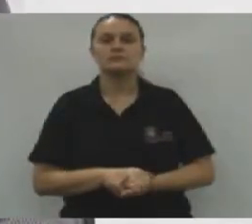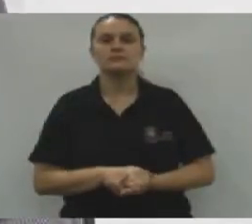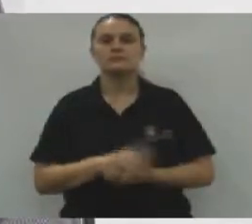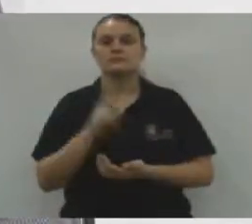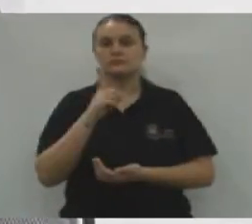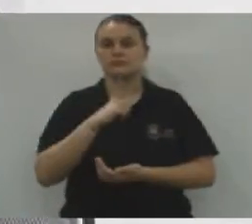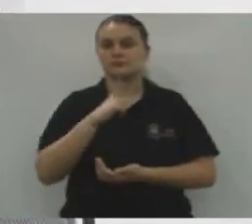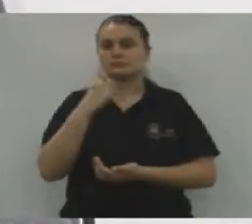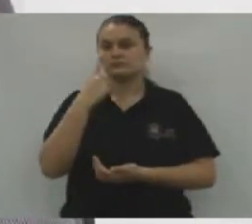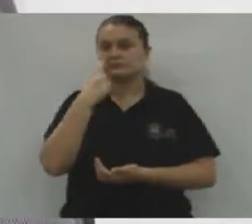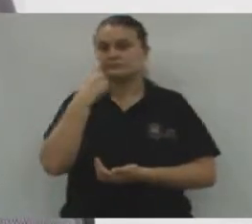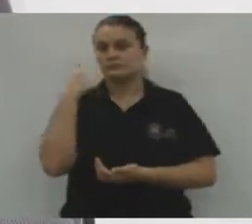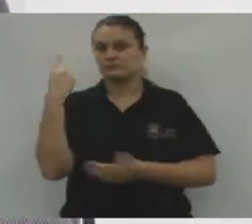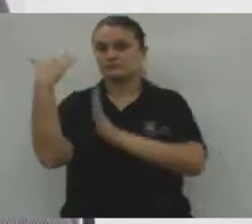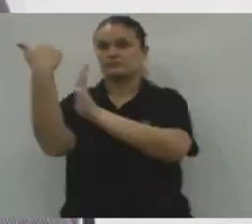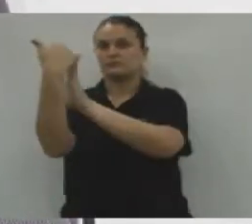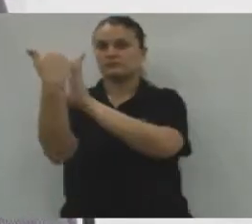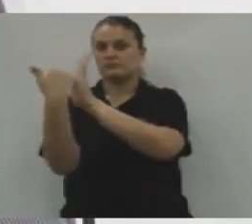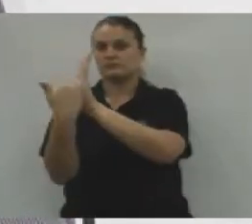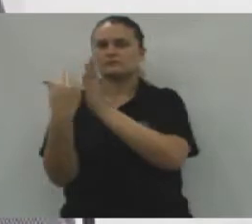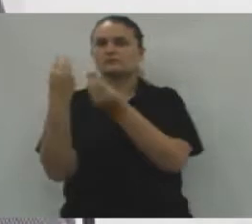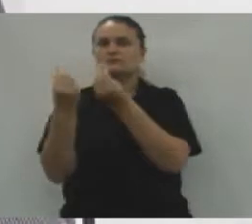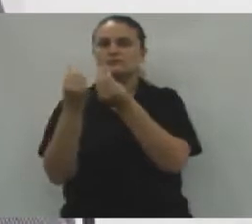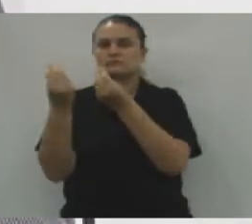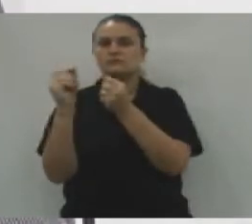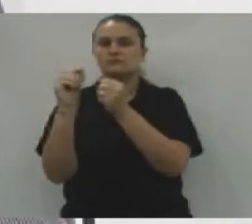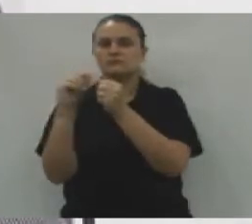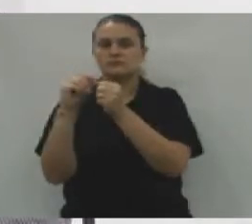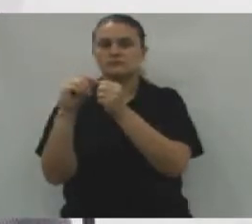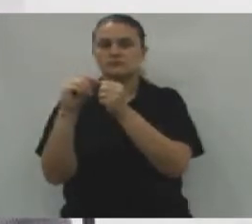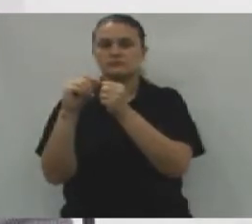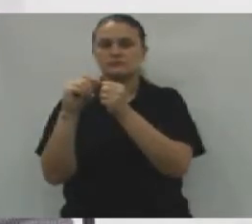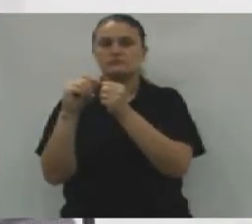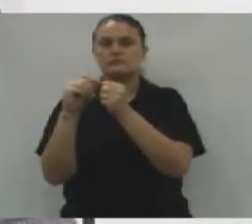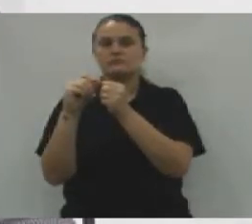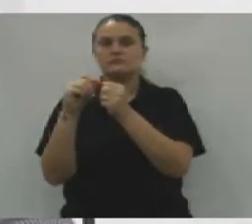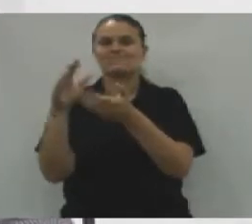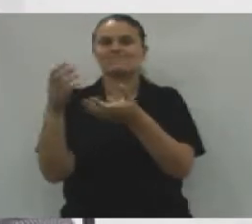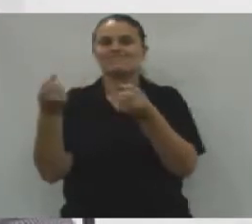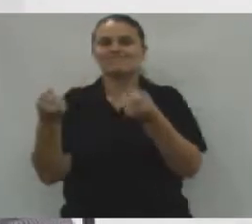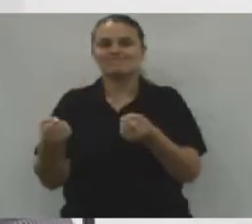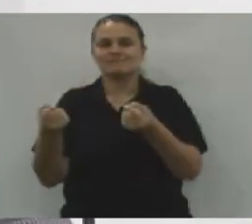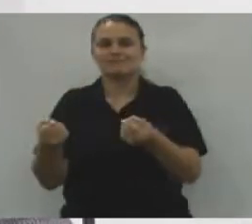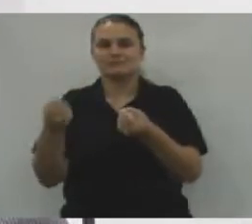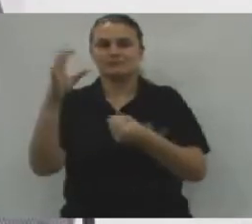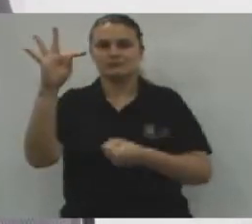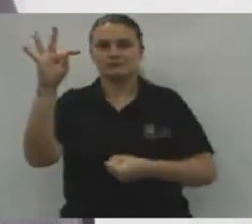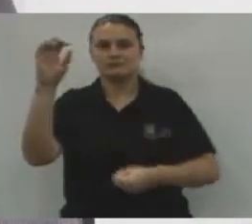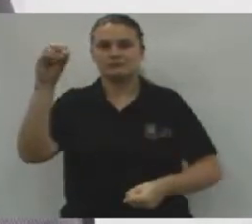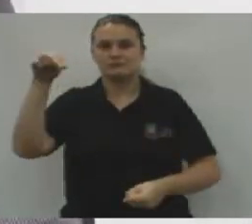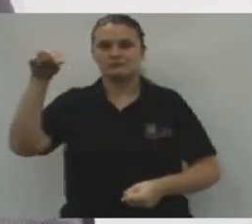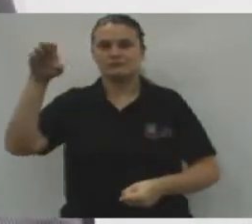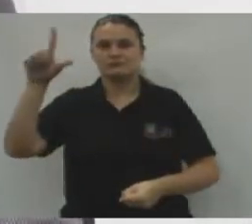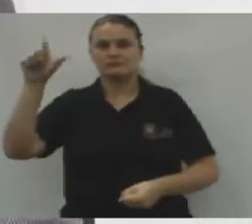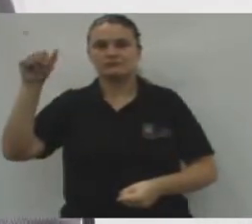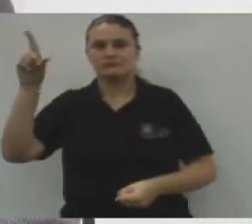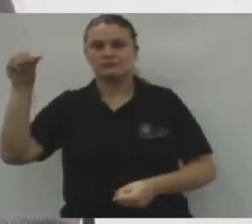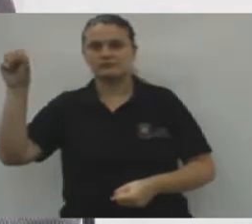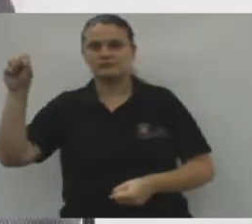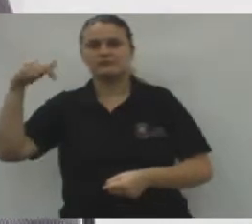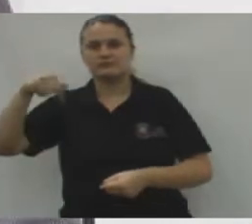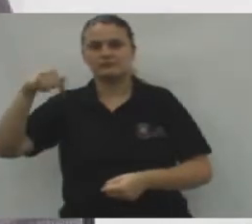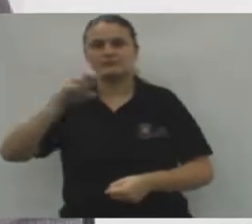Aqui a gente tem dados da produção em toneladas por ano de olerícolas. União da